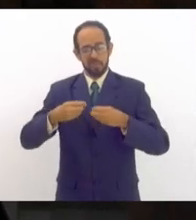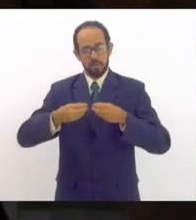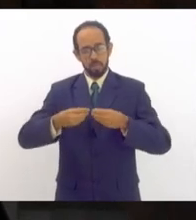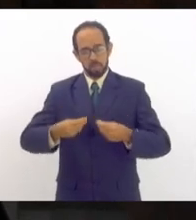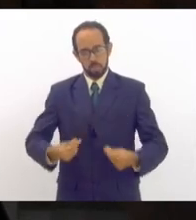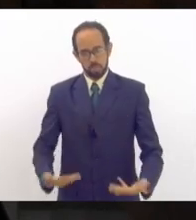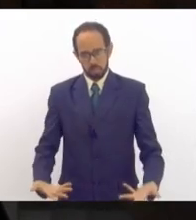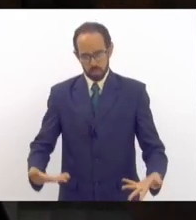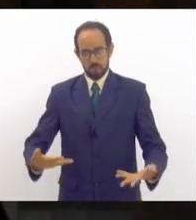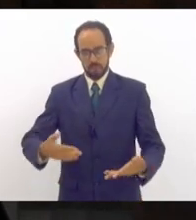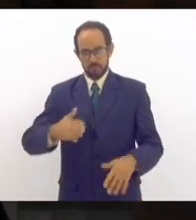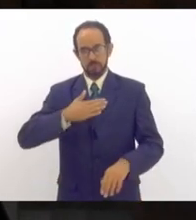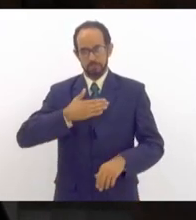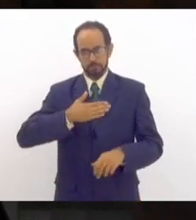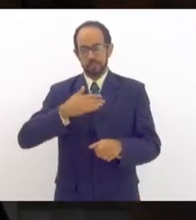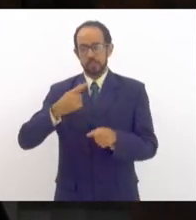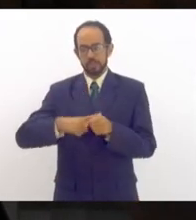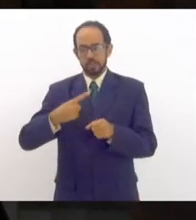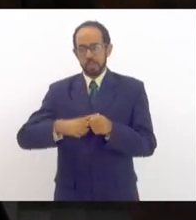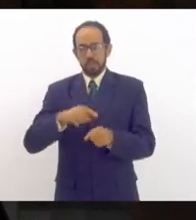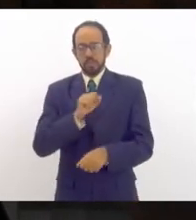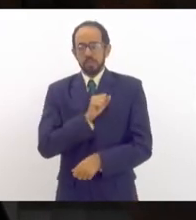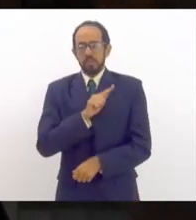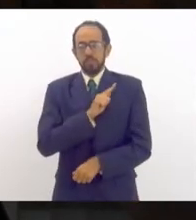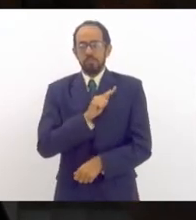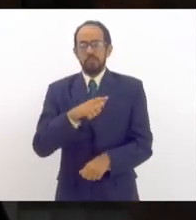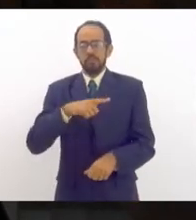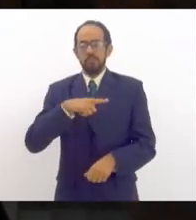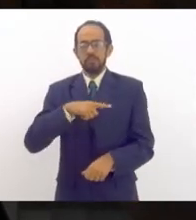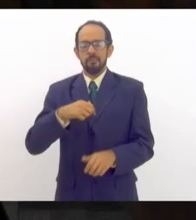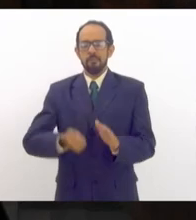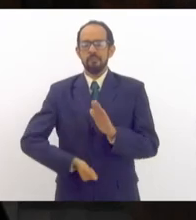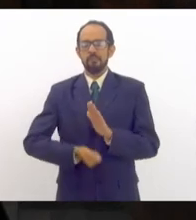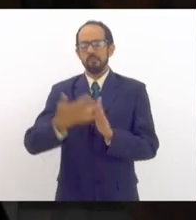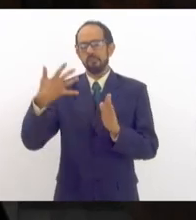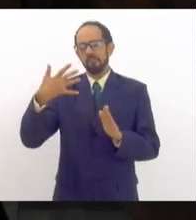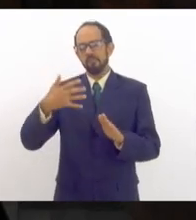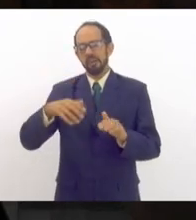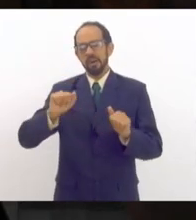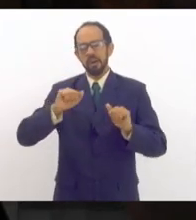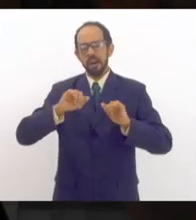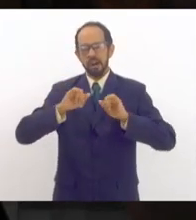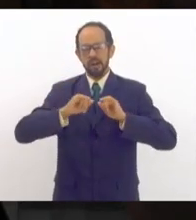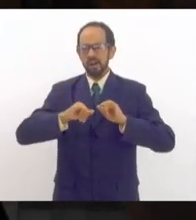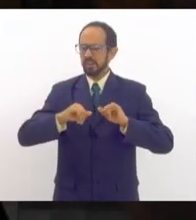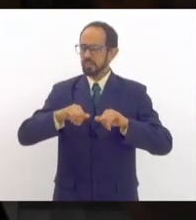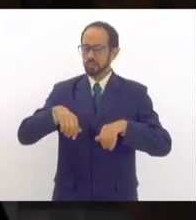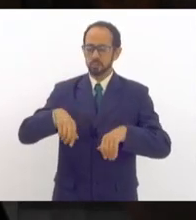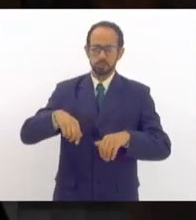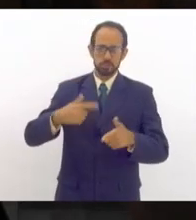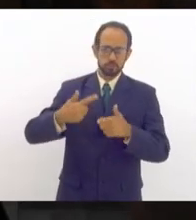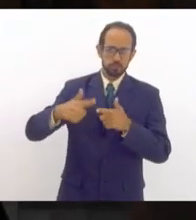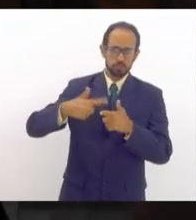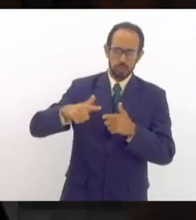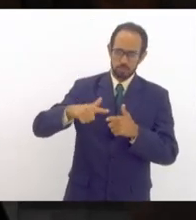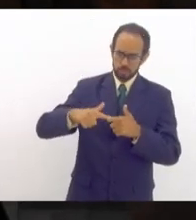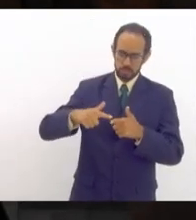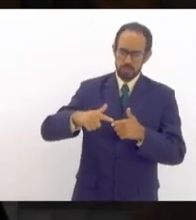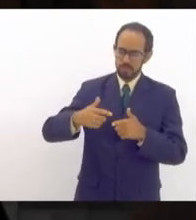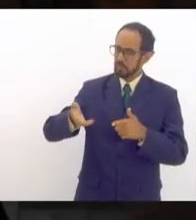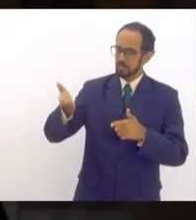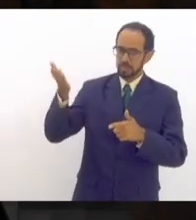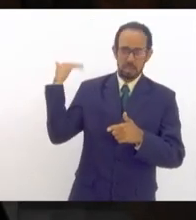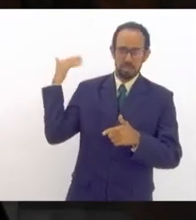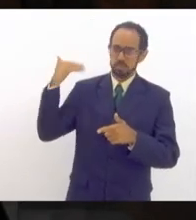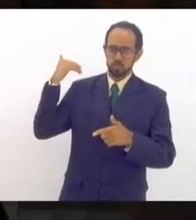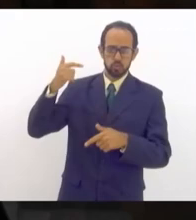na minha cidade de São Gonçalo a gente tem vários relatos de bairros que nunca tiveram problema com abastecimento de água e que